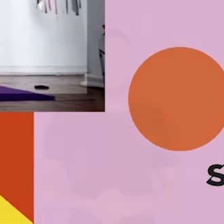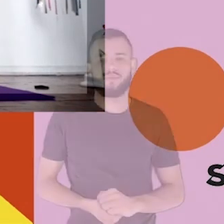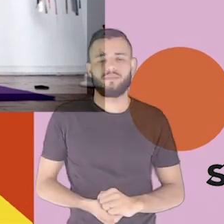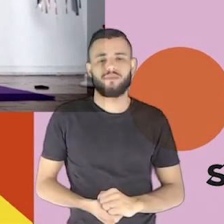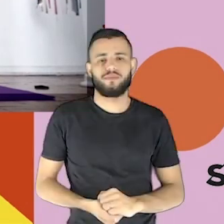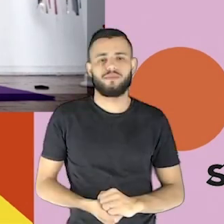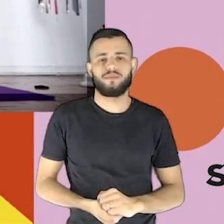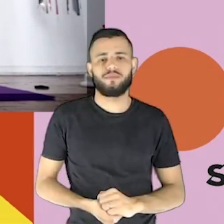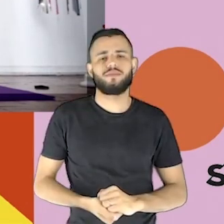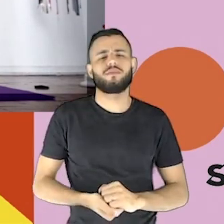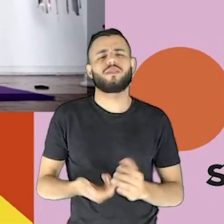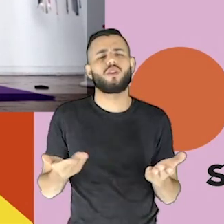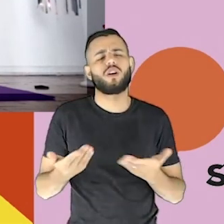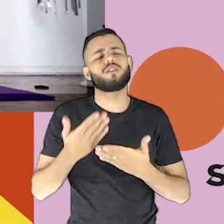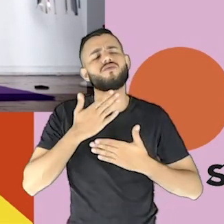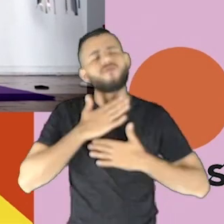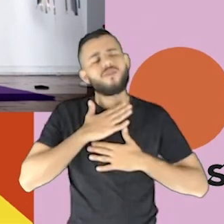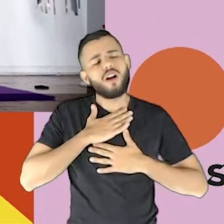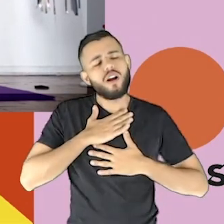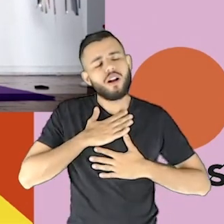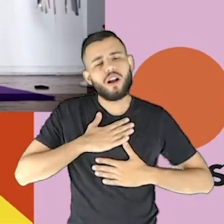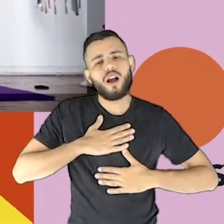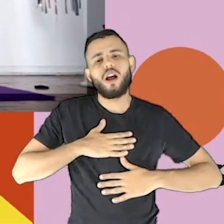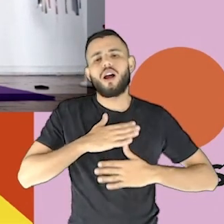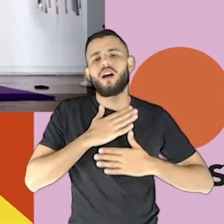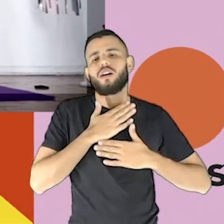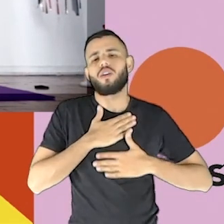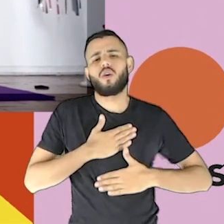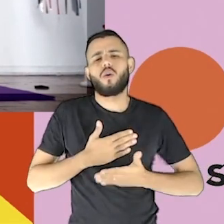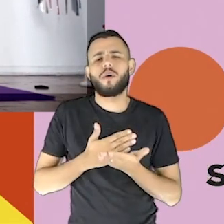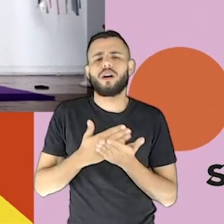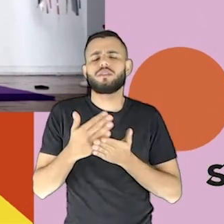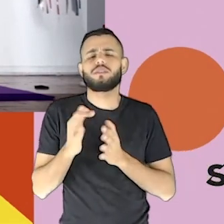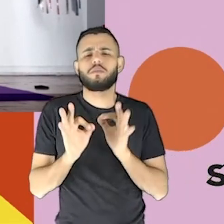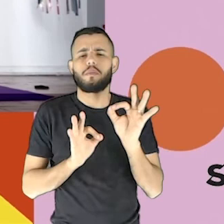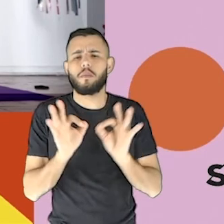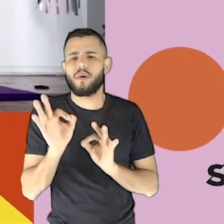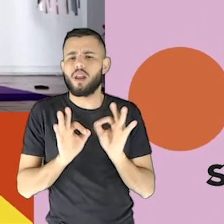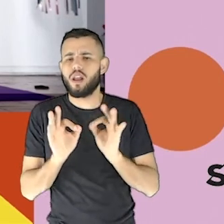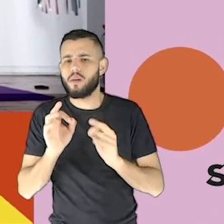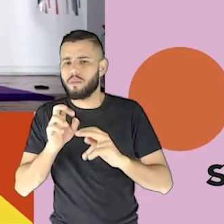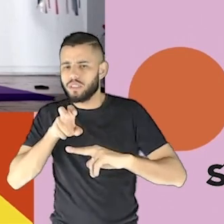E devagar, com o auxílio das mãos, começa a se preparar para sentar.